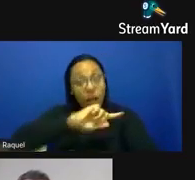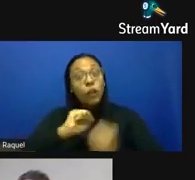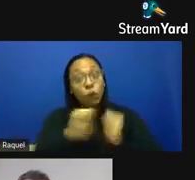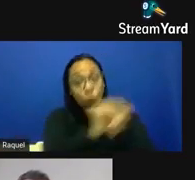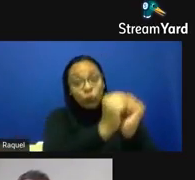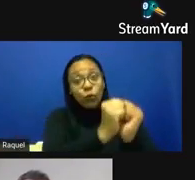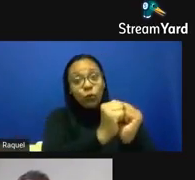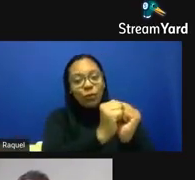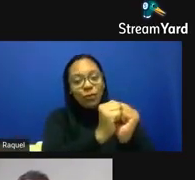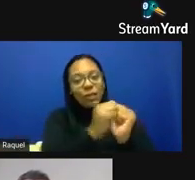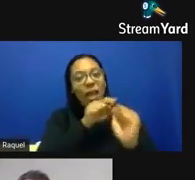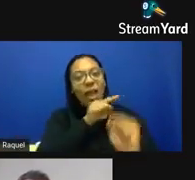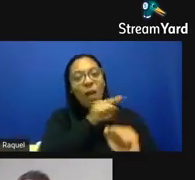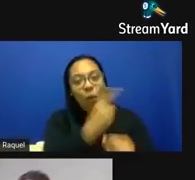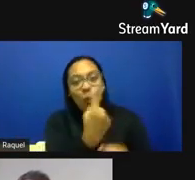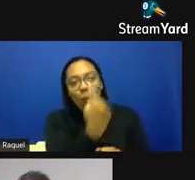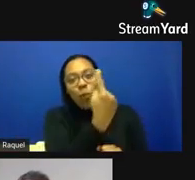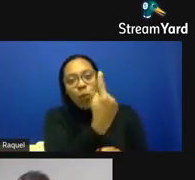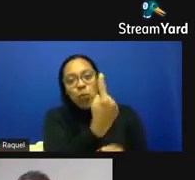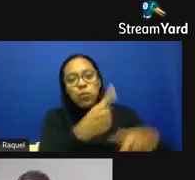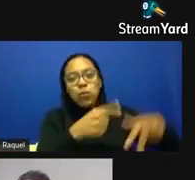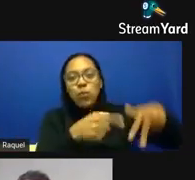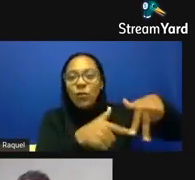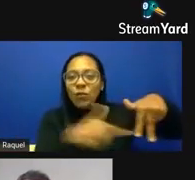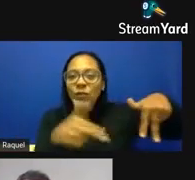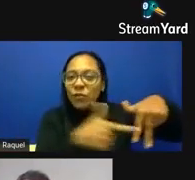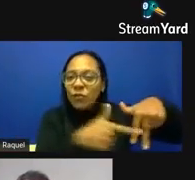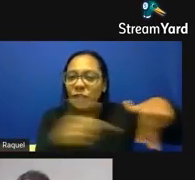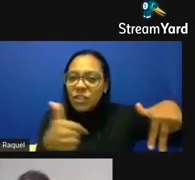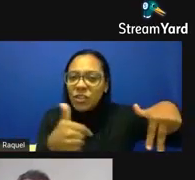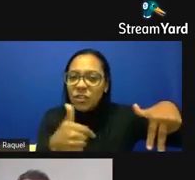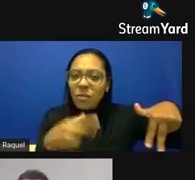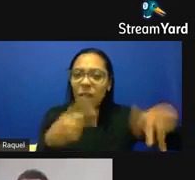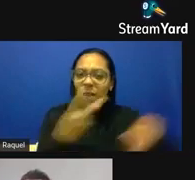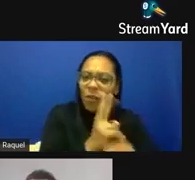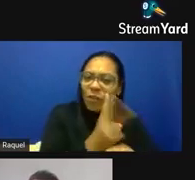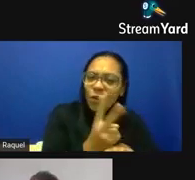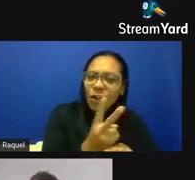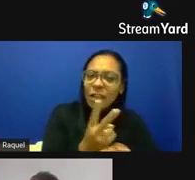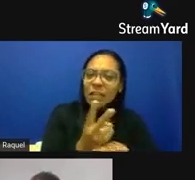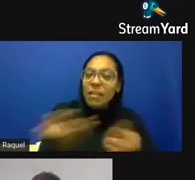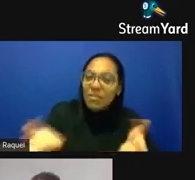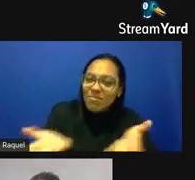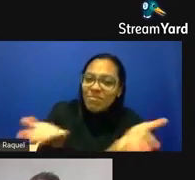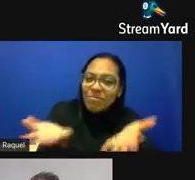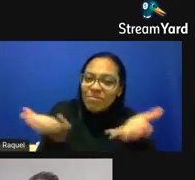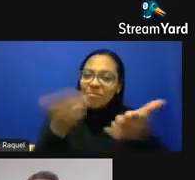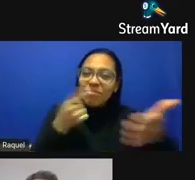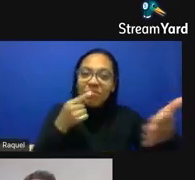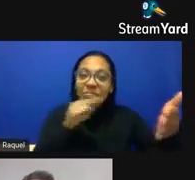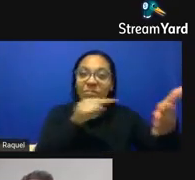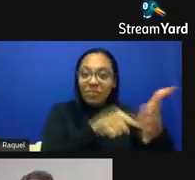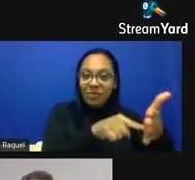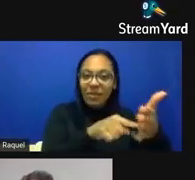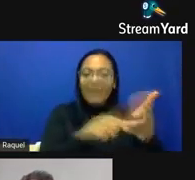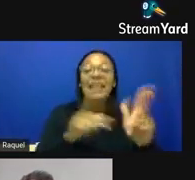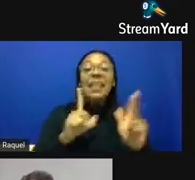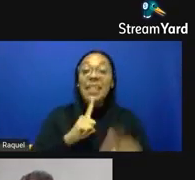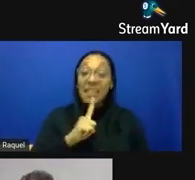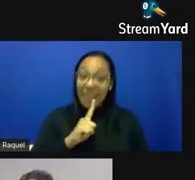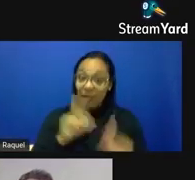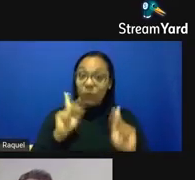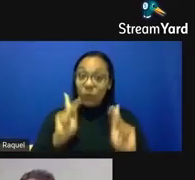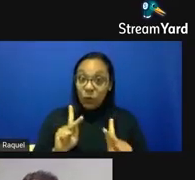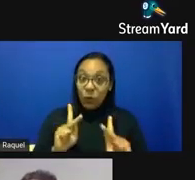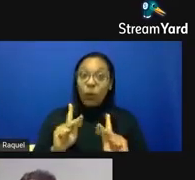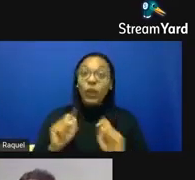ela é vítima de violência. Incentivem a denunciar e vão juntos, deem as mãos. Tem gente que chega de mão dada, assim, tem que segurar até para